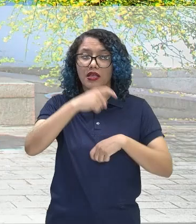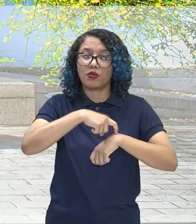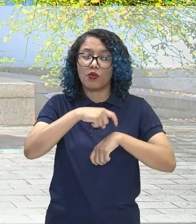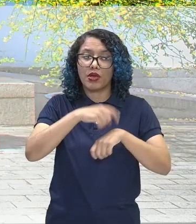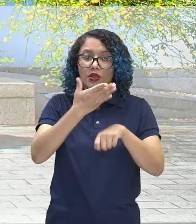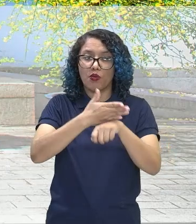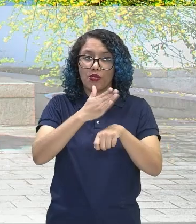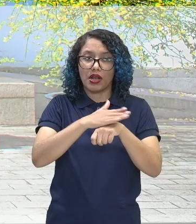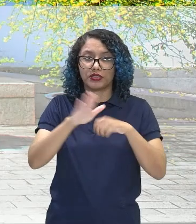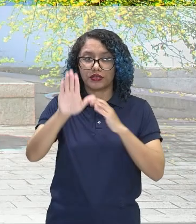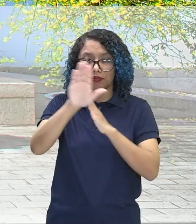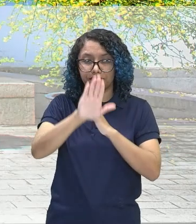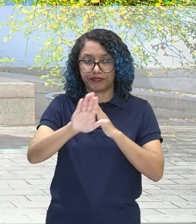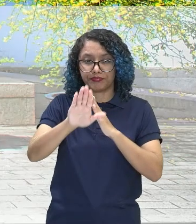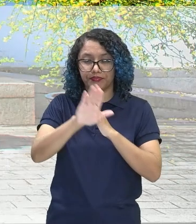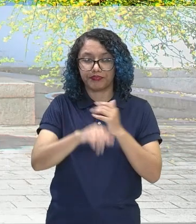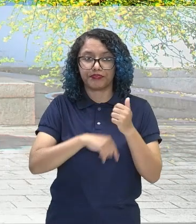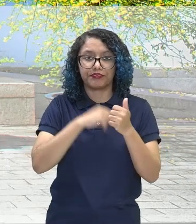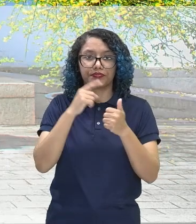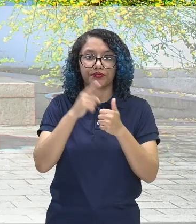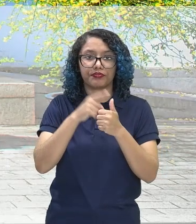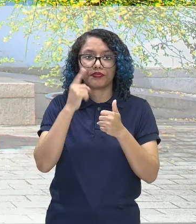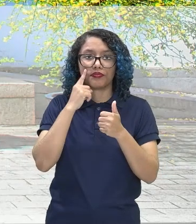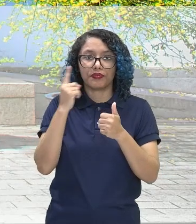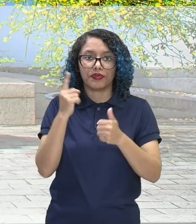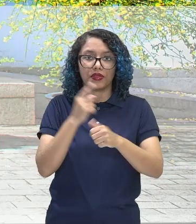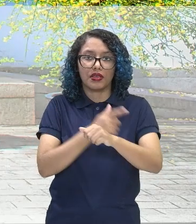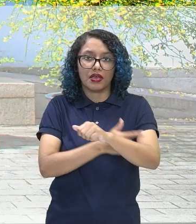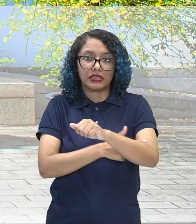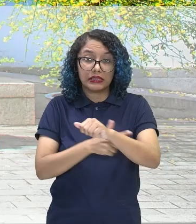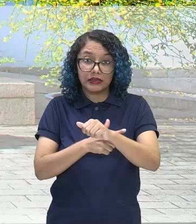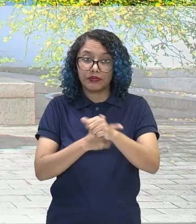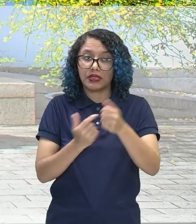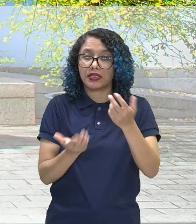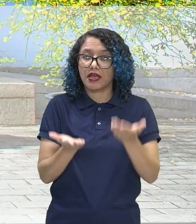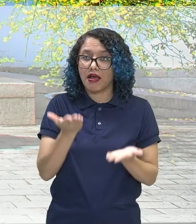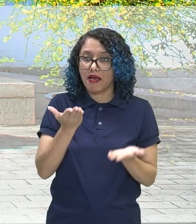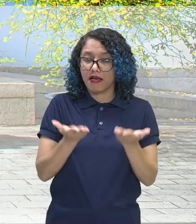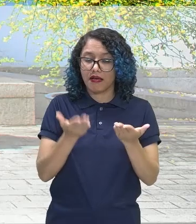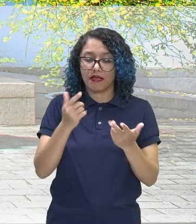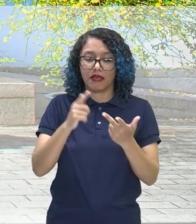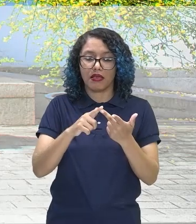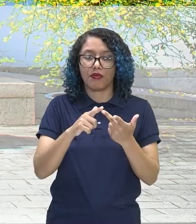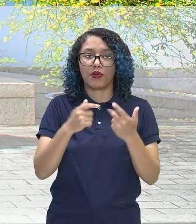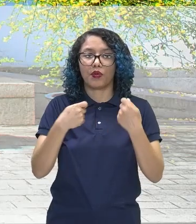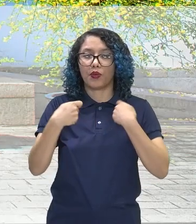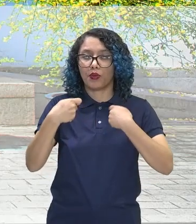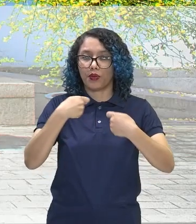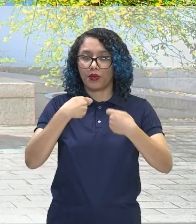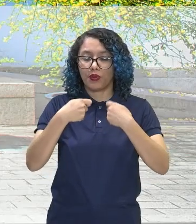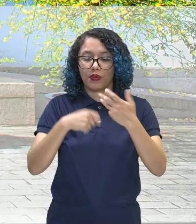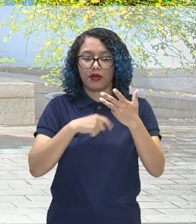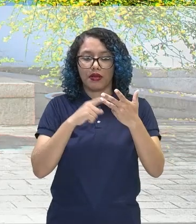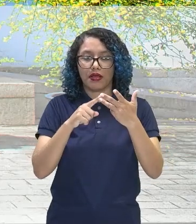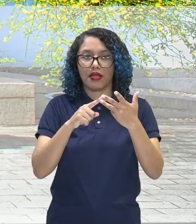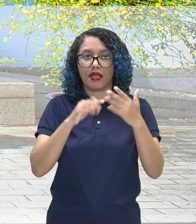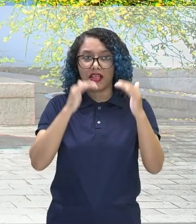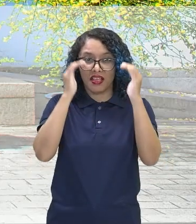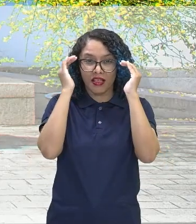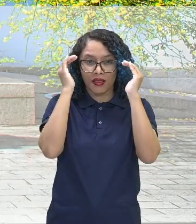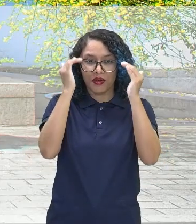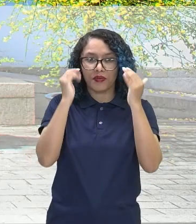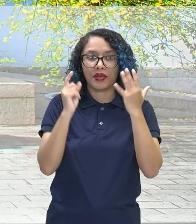Nós temos a questão da disciplina, do equilíbrio, do autocontrole, do respeito e